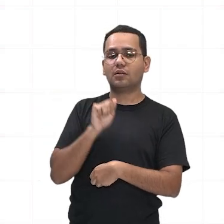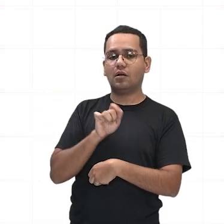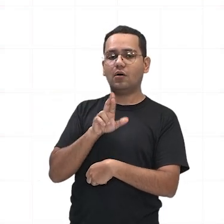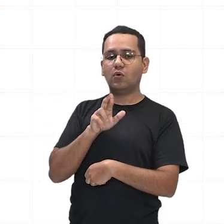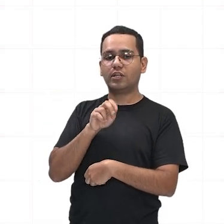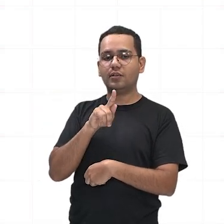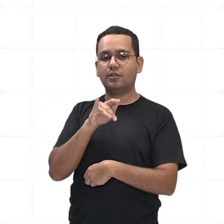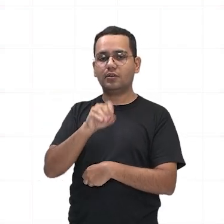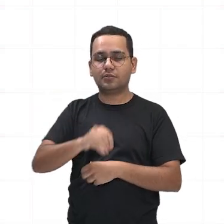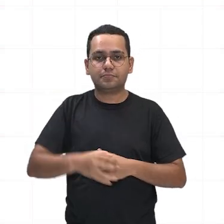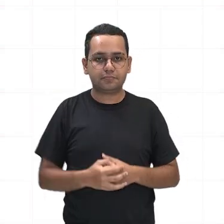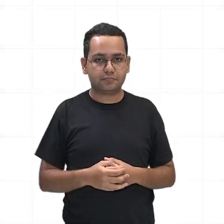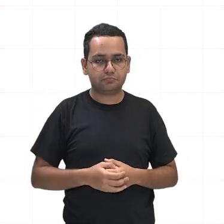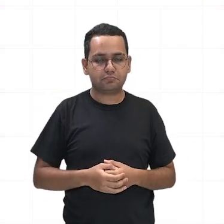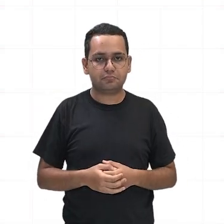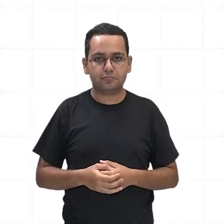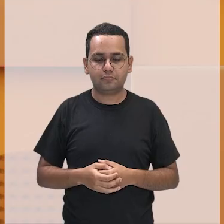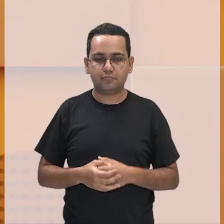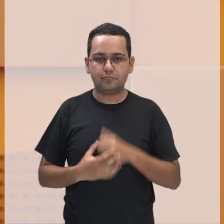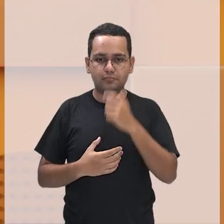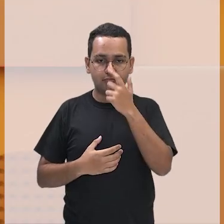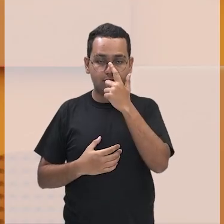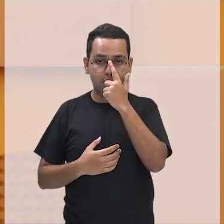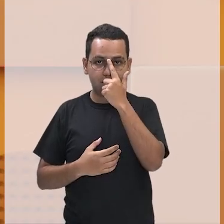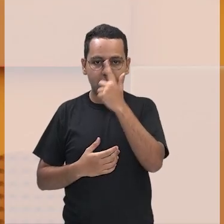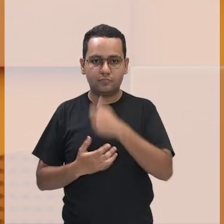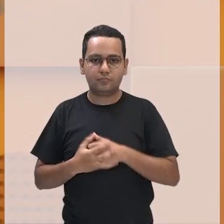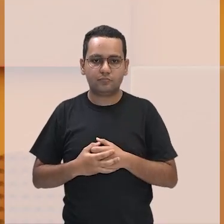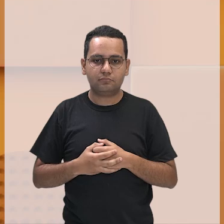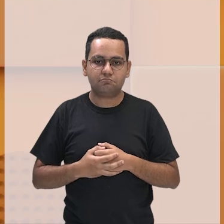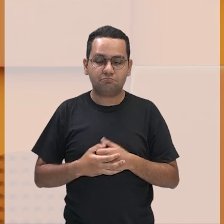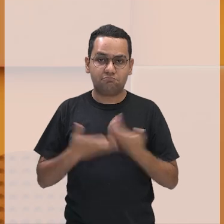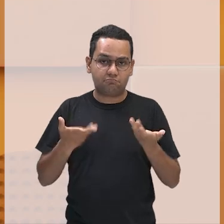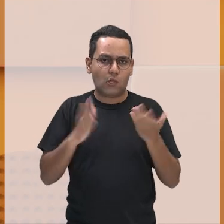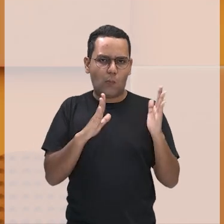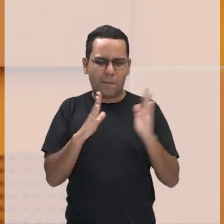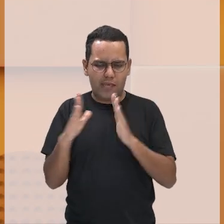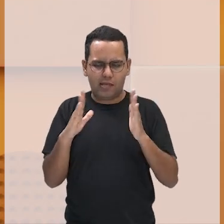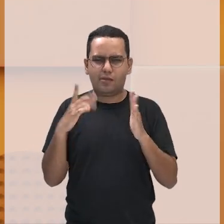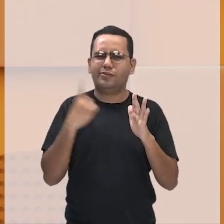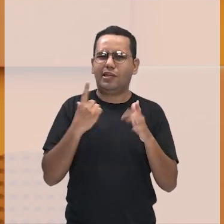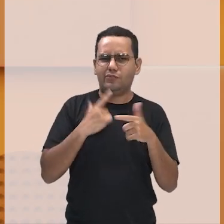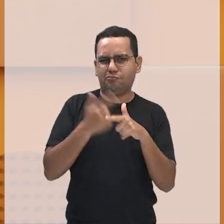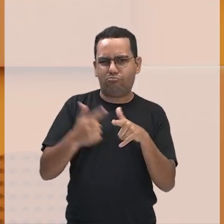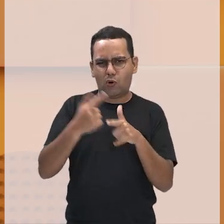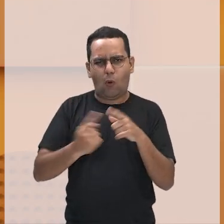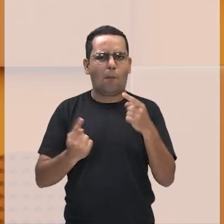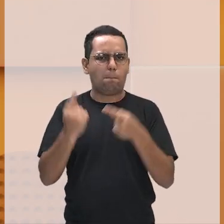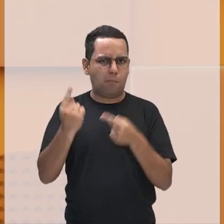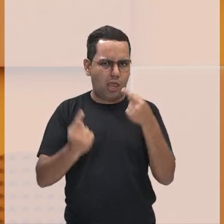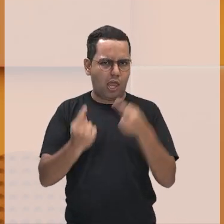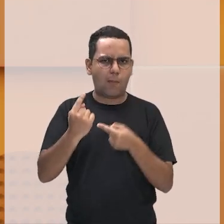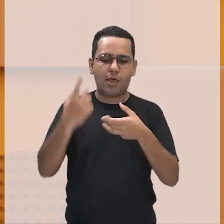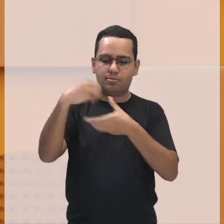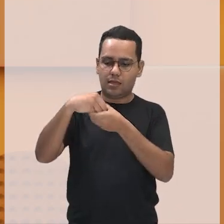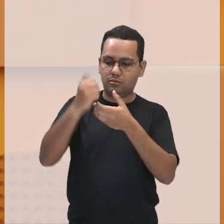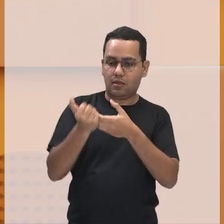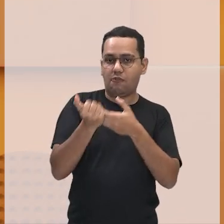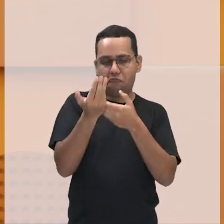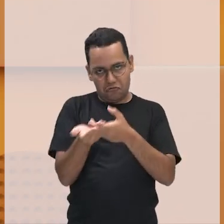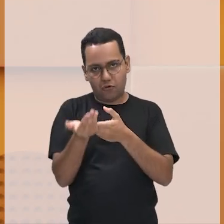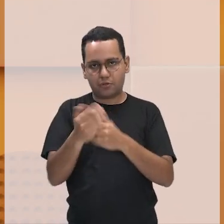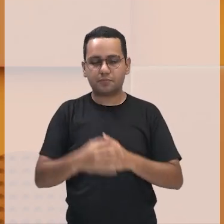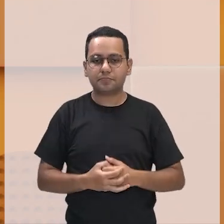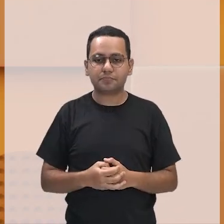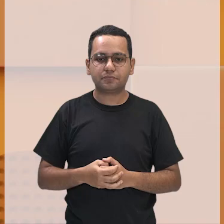percebe aí um período também, né, que vai caracterizar dificuldades internas, dificuldades externas. Então, percebe